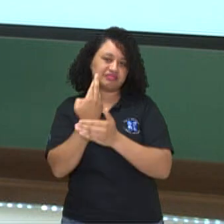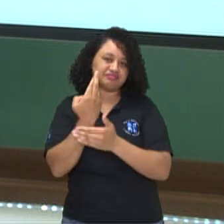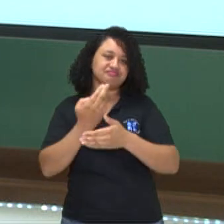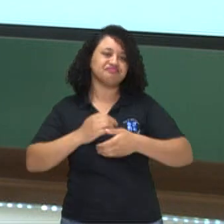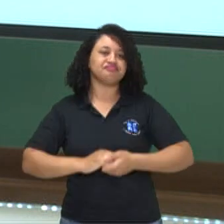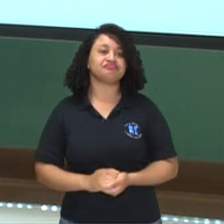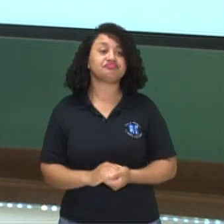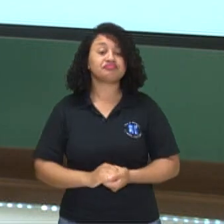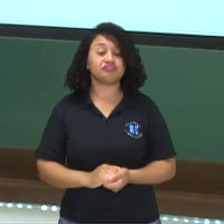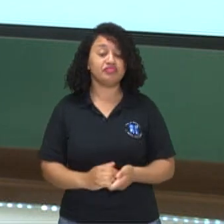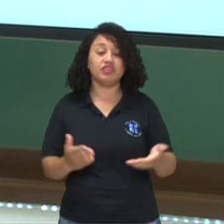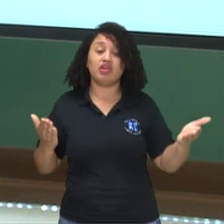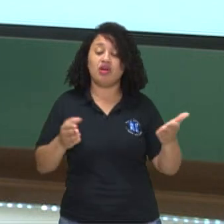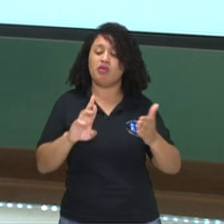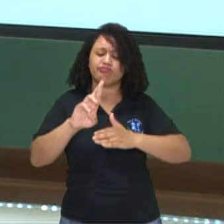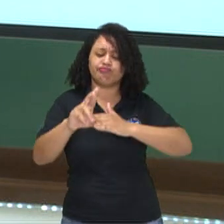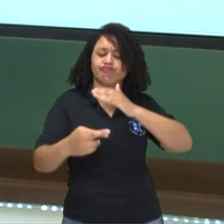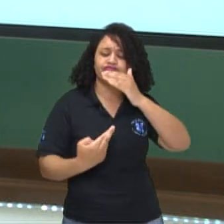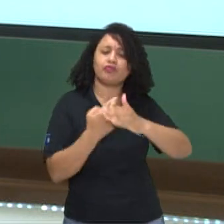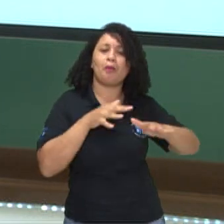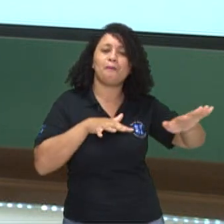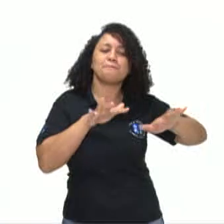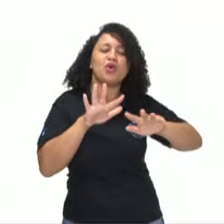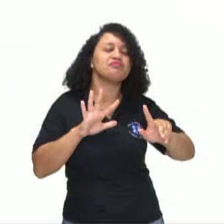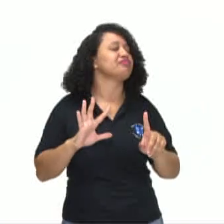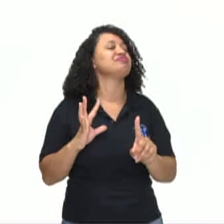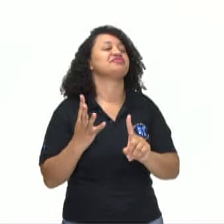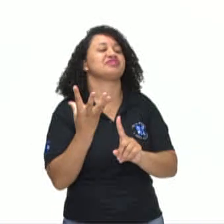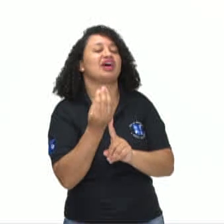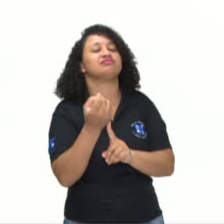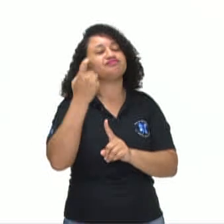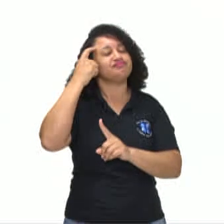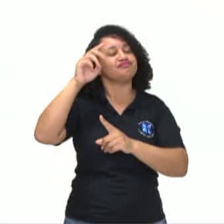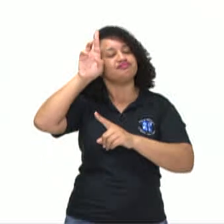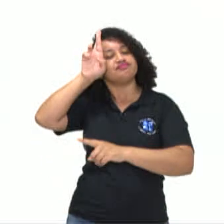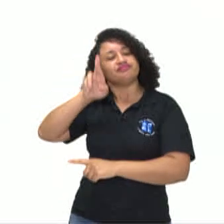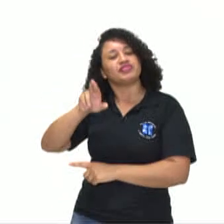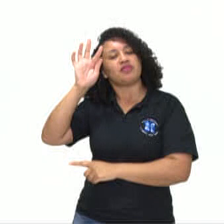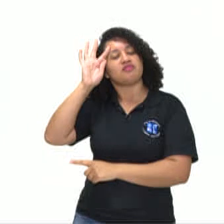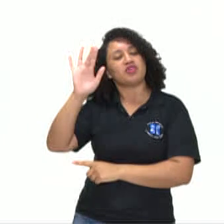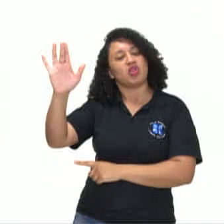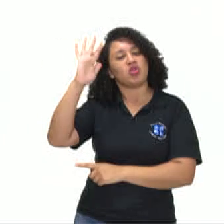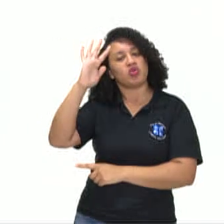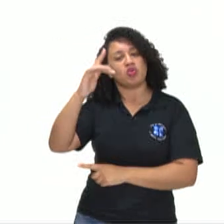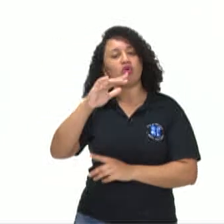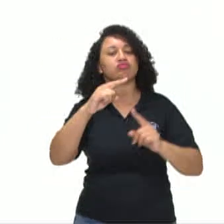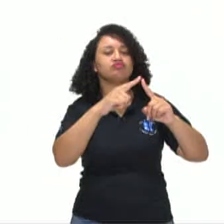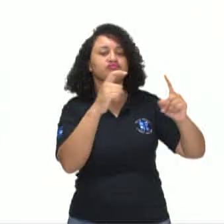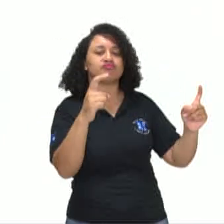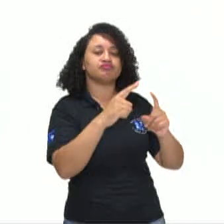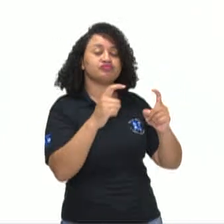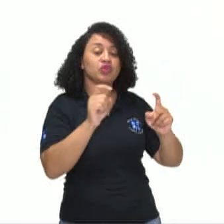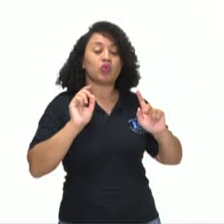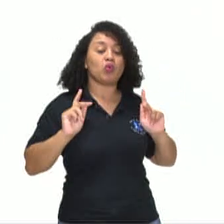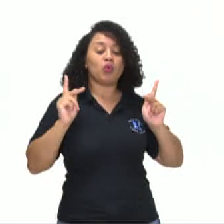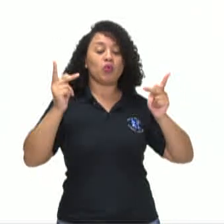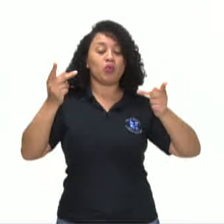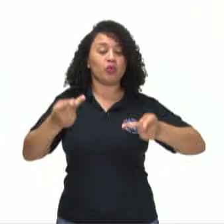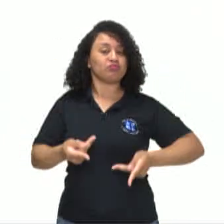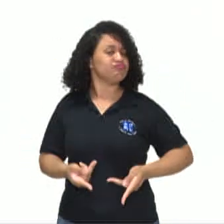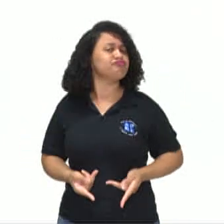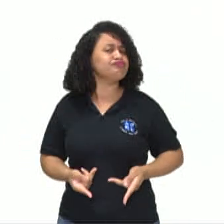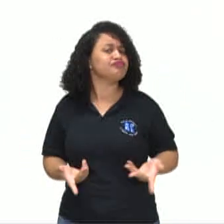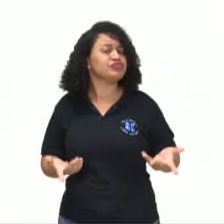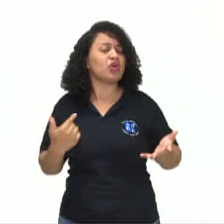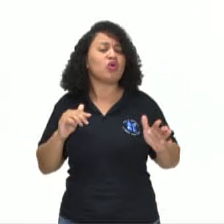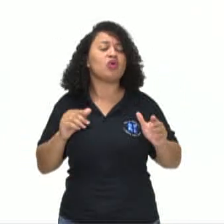o Renascimento, um movimento artístico, racional, filosófico, científico, humanista, né? Que